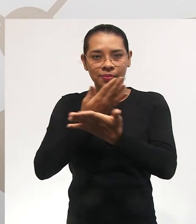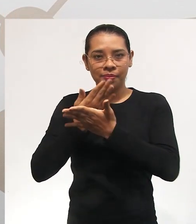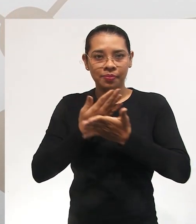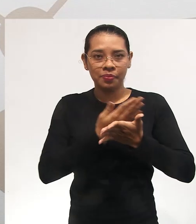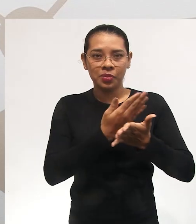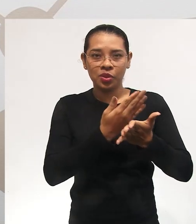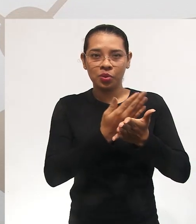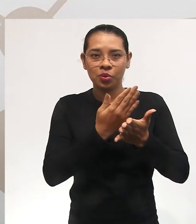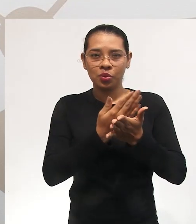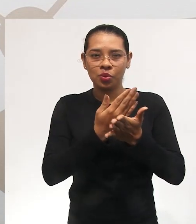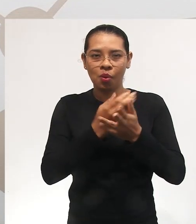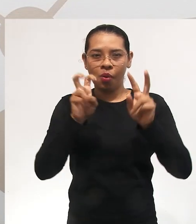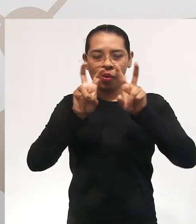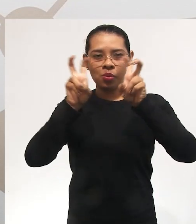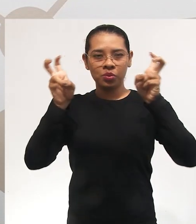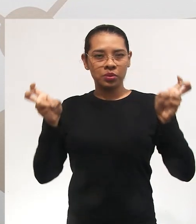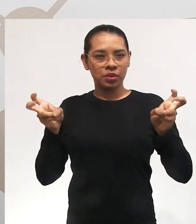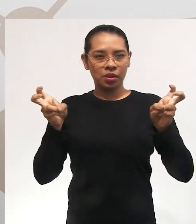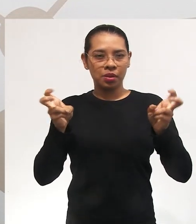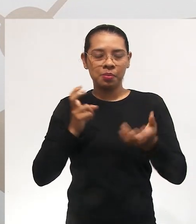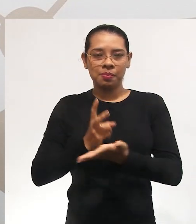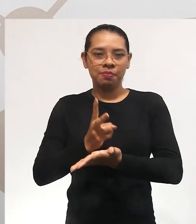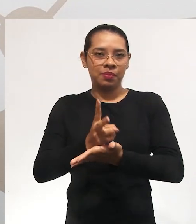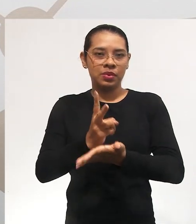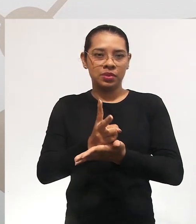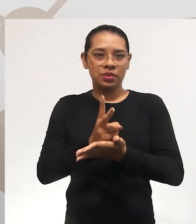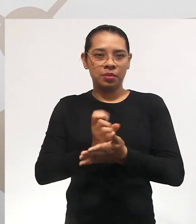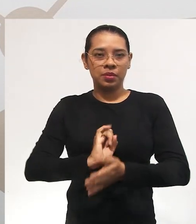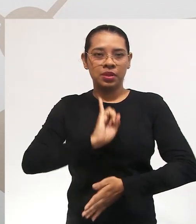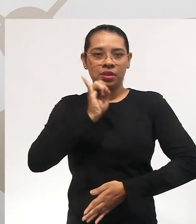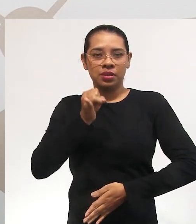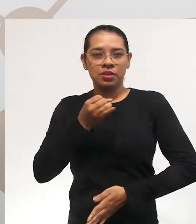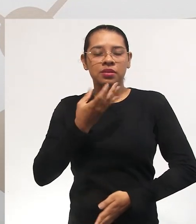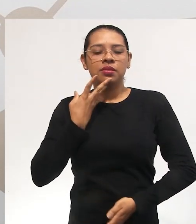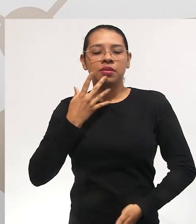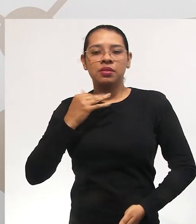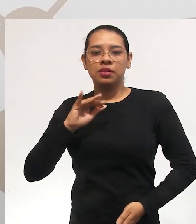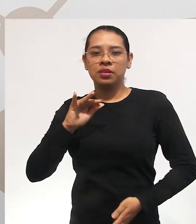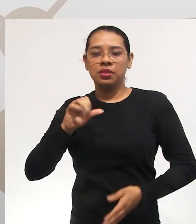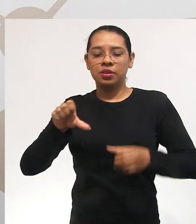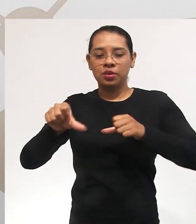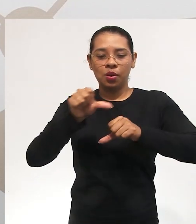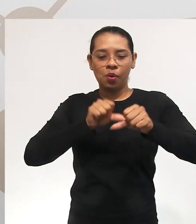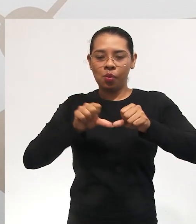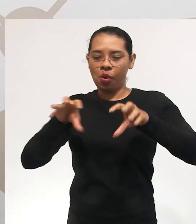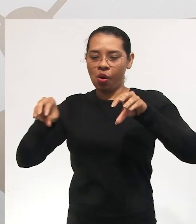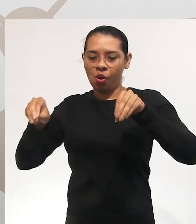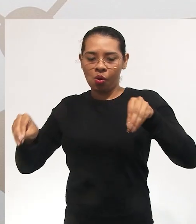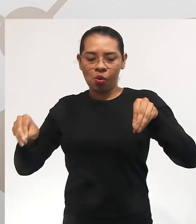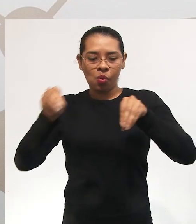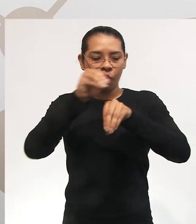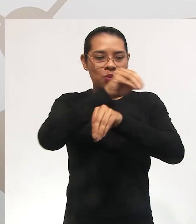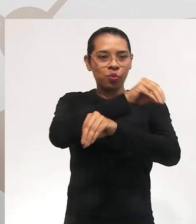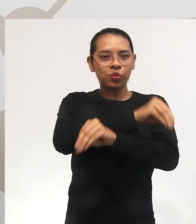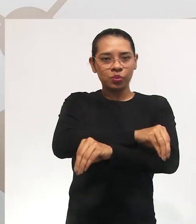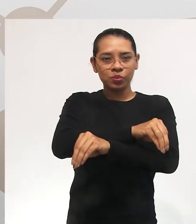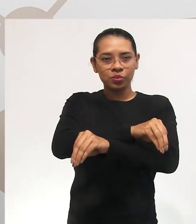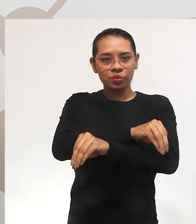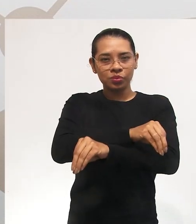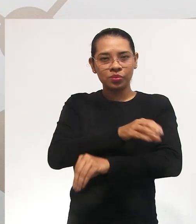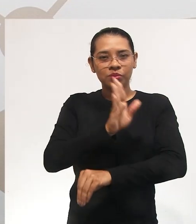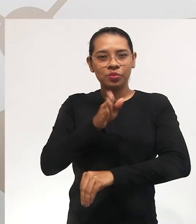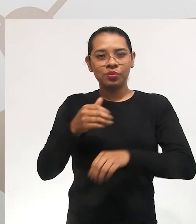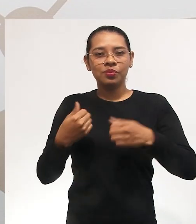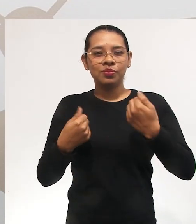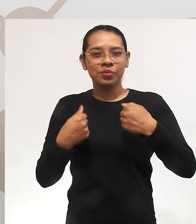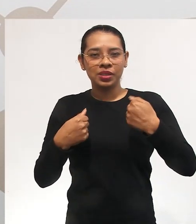estudando os mesmos assuntos, para que caso essa criança mude de lugar, porque hoje nem tanto, mas nós já